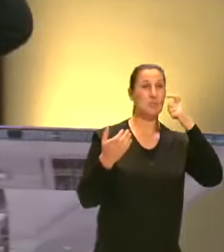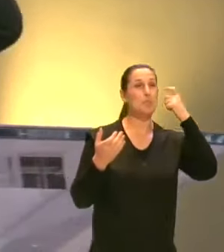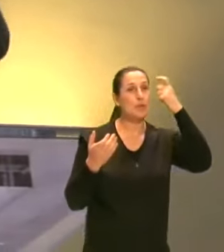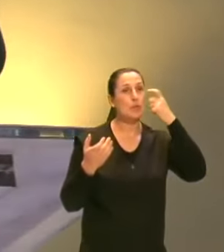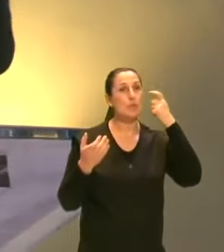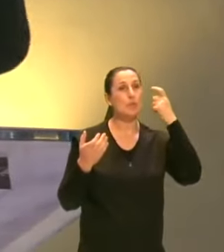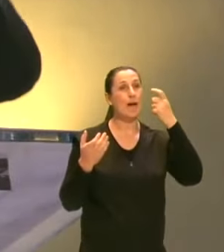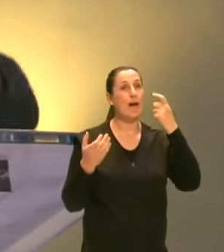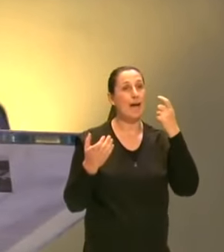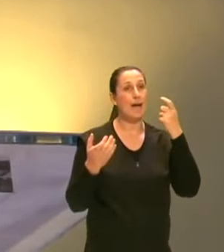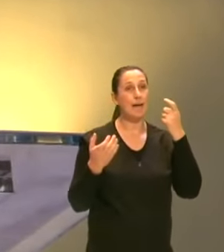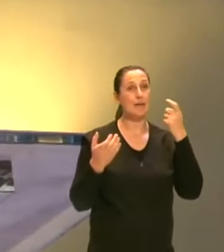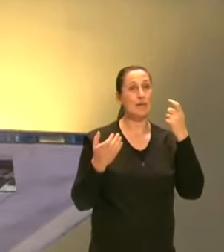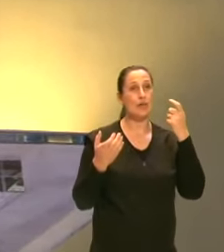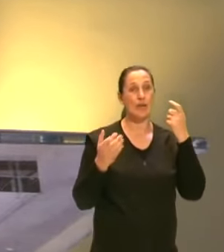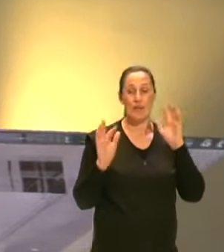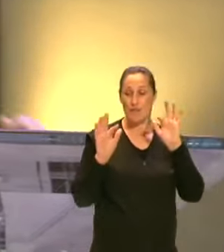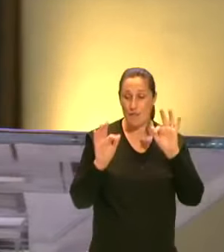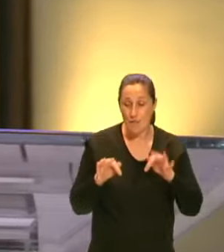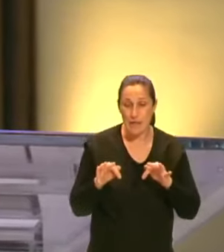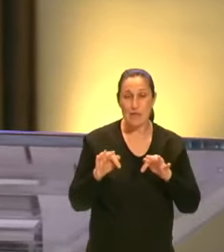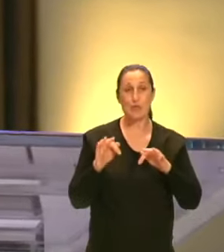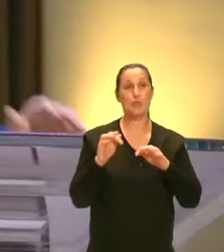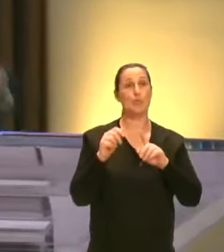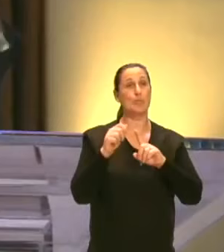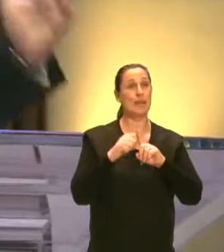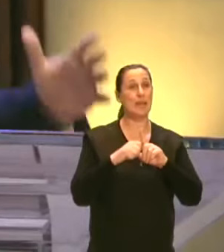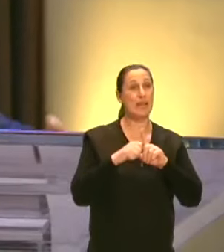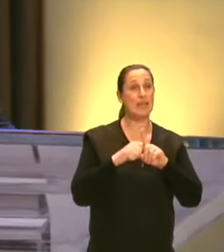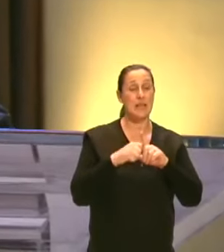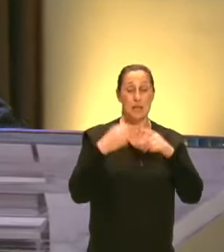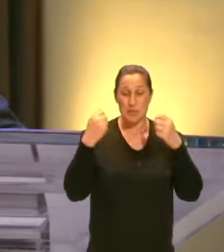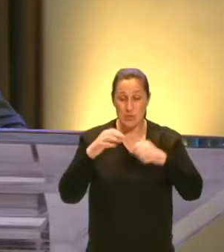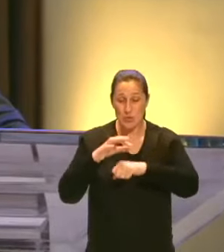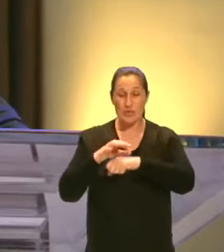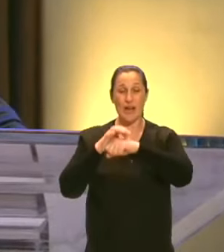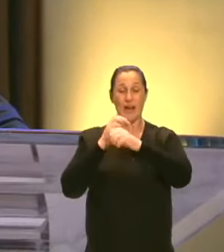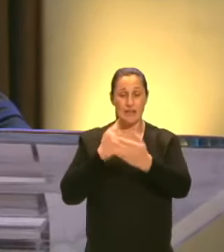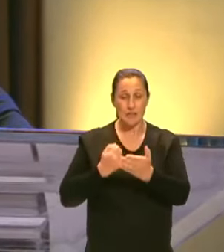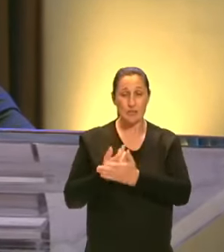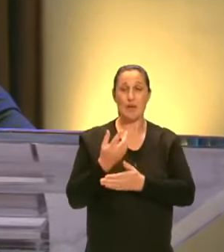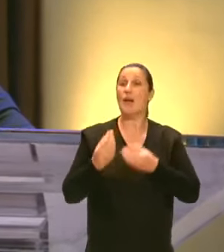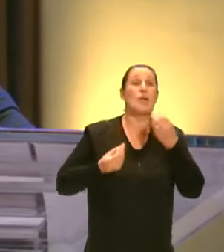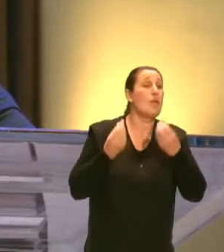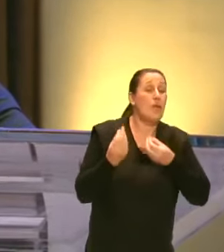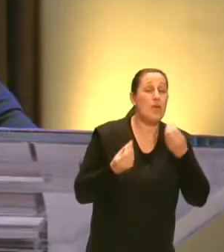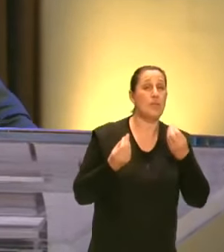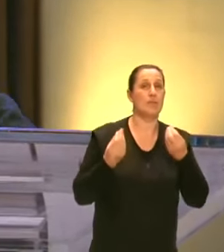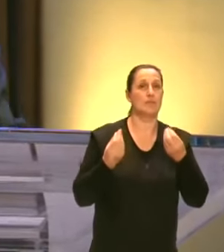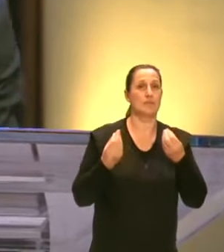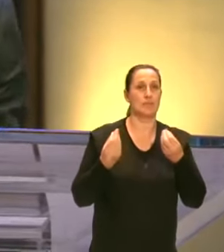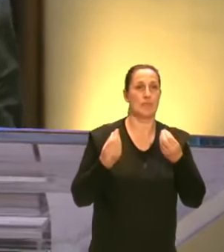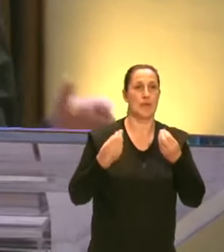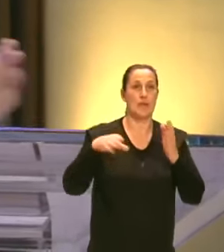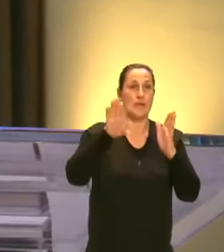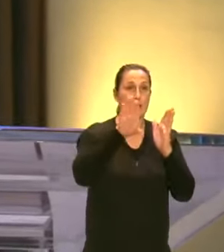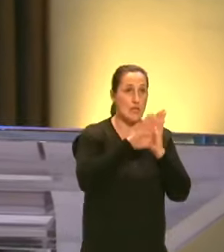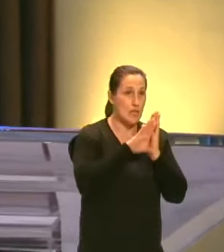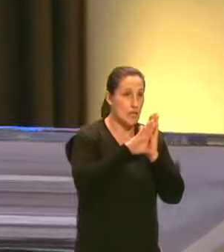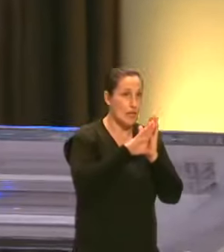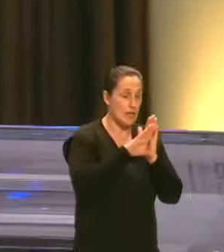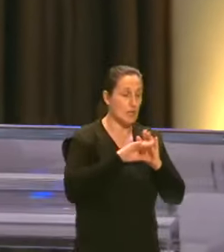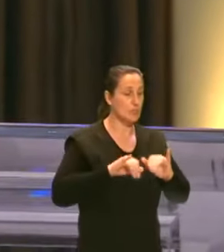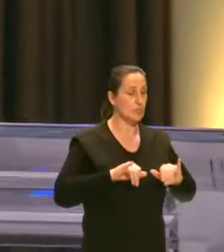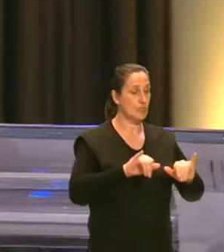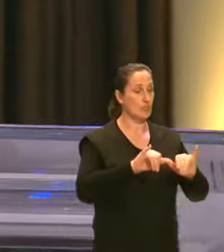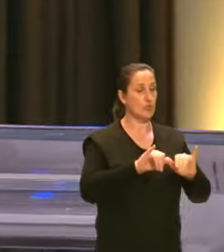Deus, não é nem final de mês, tem carne, tem outras coisas, como é que vai ser esse negócio? Cheguei no caixa, começou a